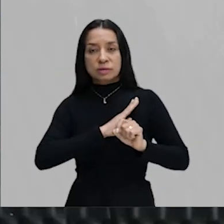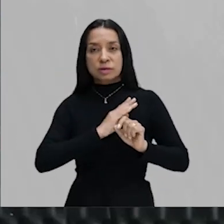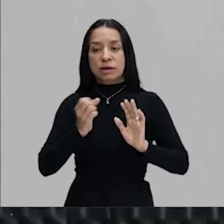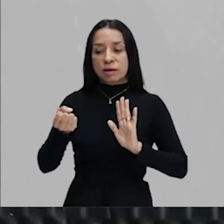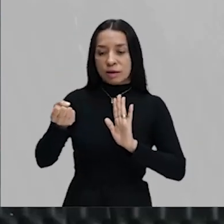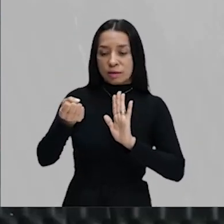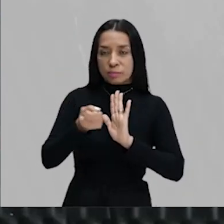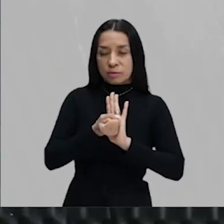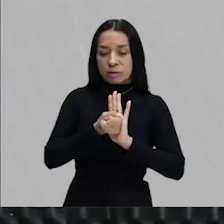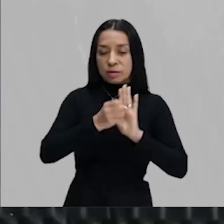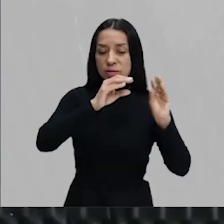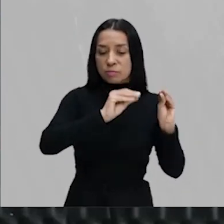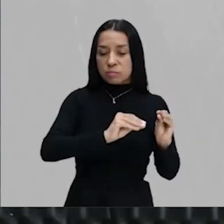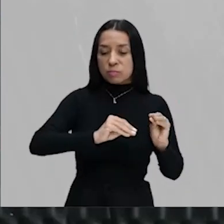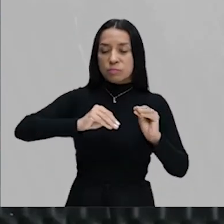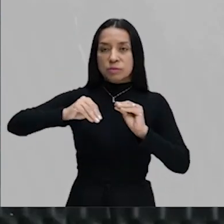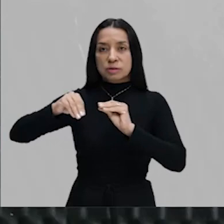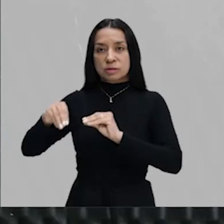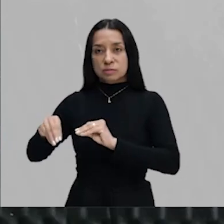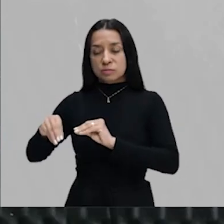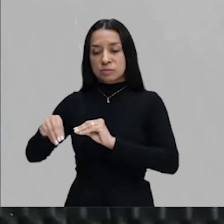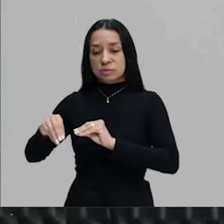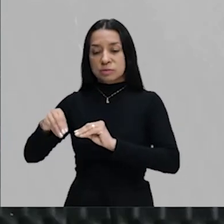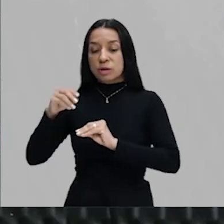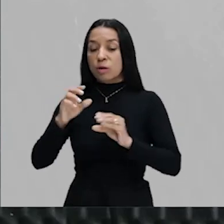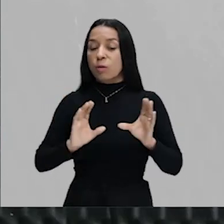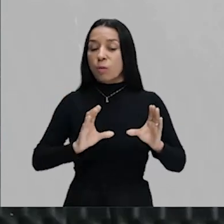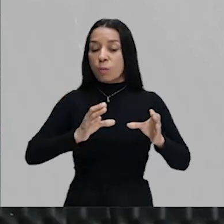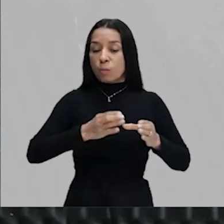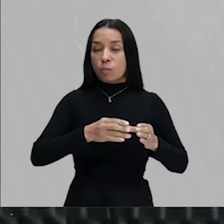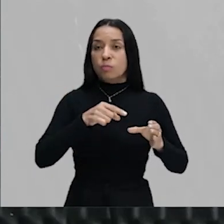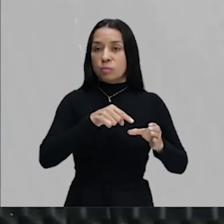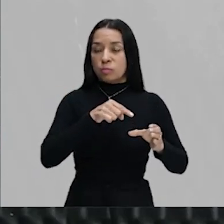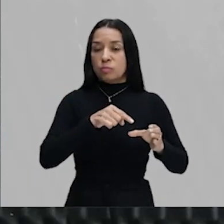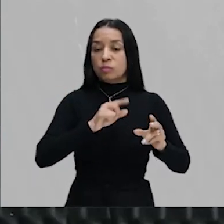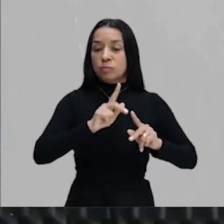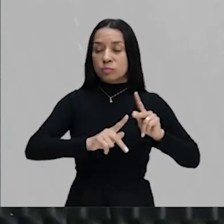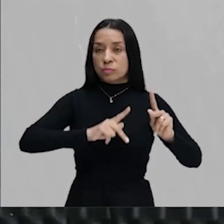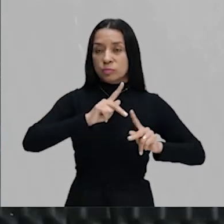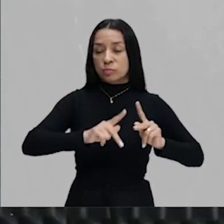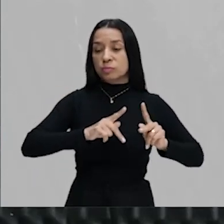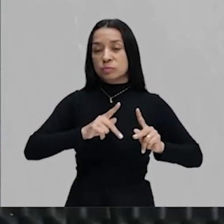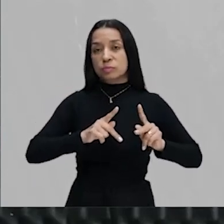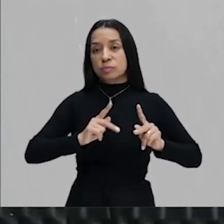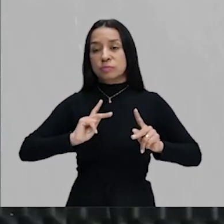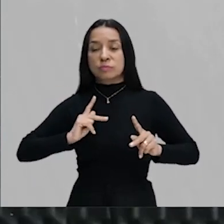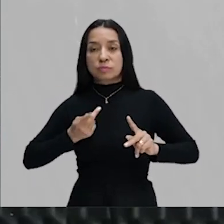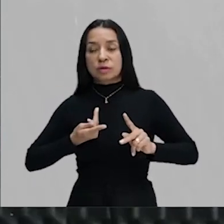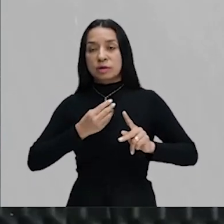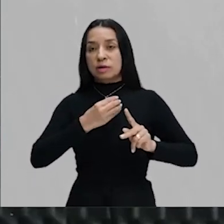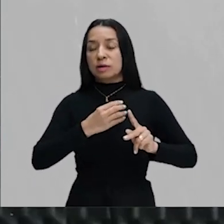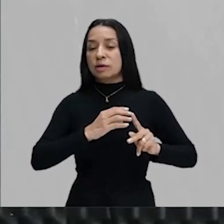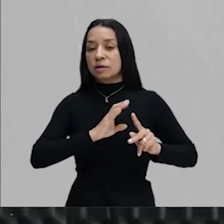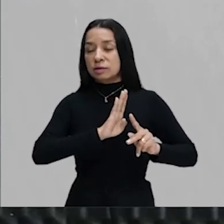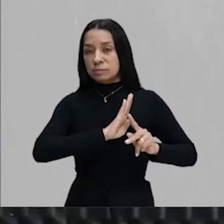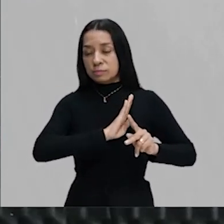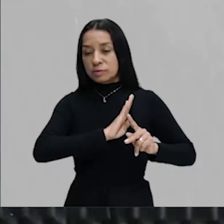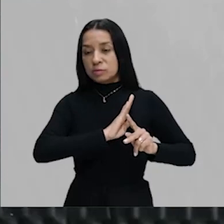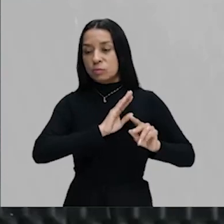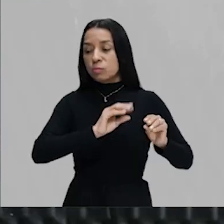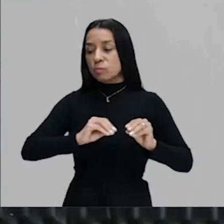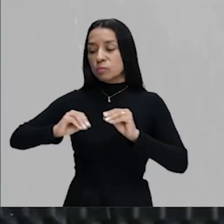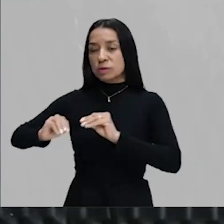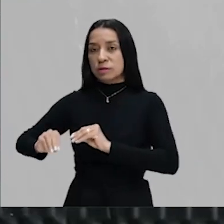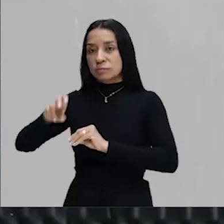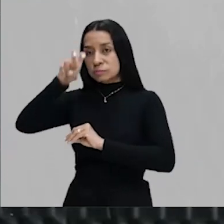processo migratório. Uma parte dos hebreus, por exemplo, migraram para o Egito. Nós